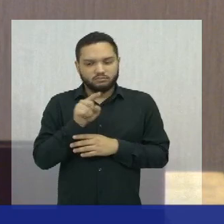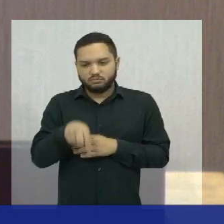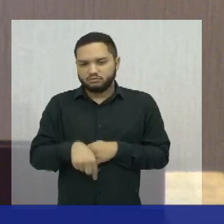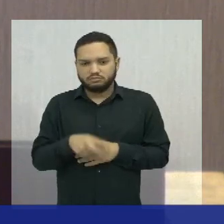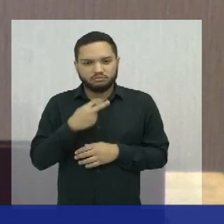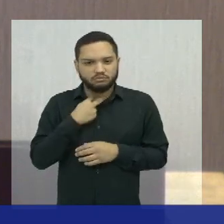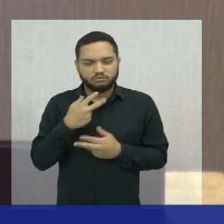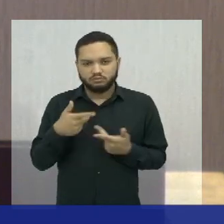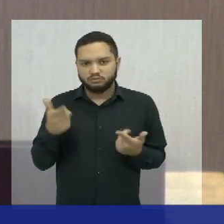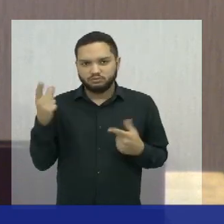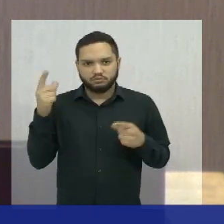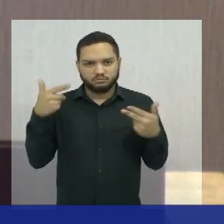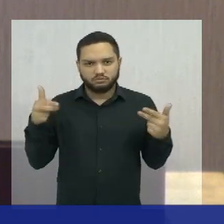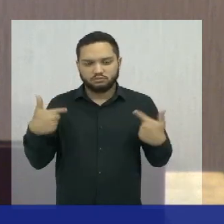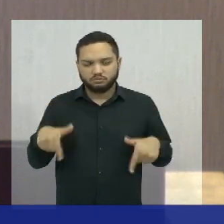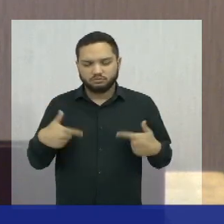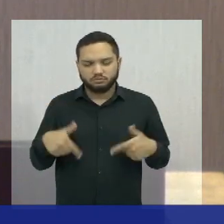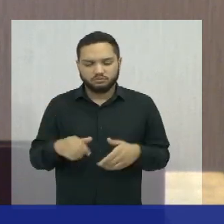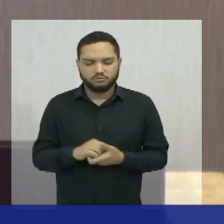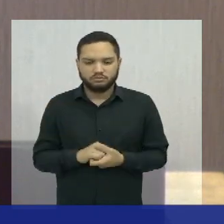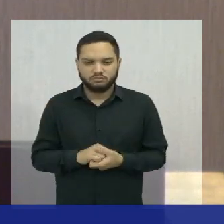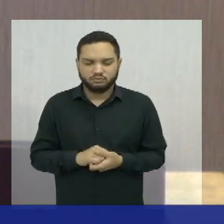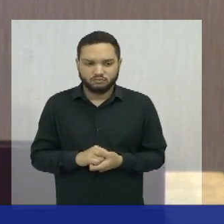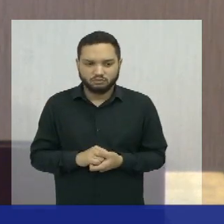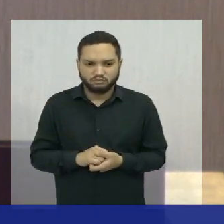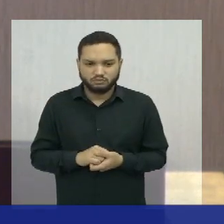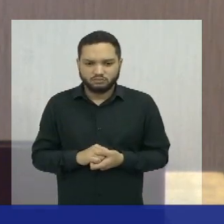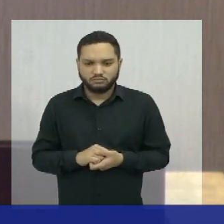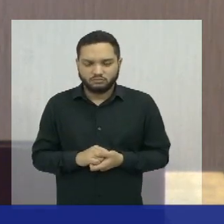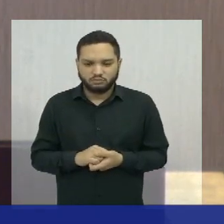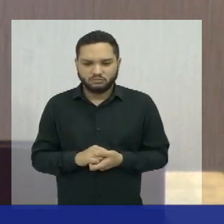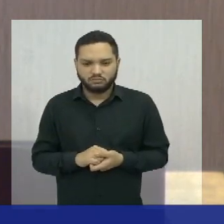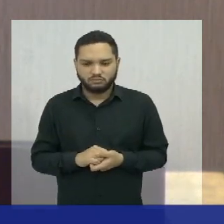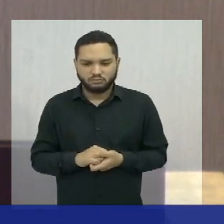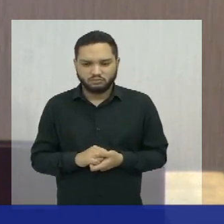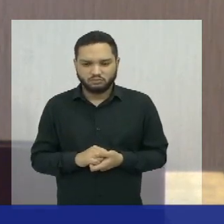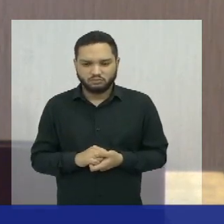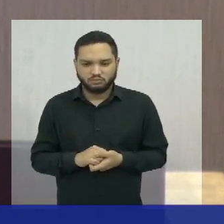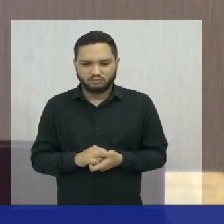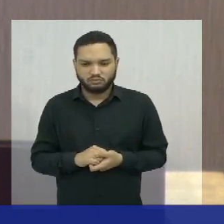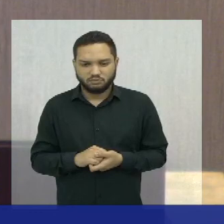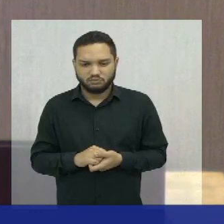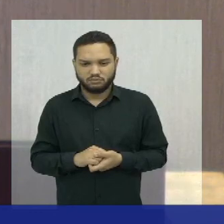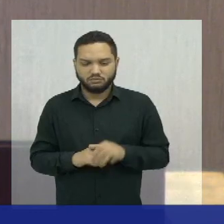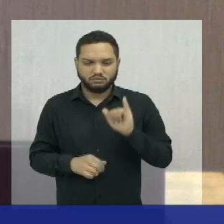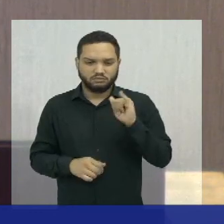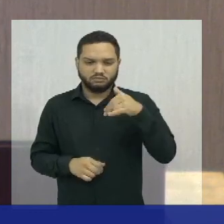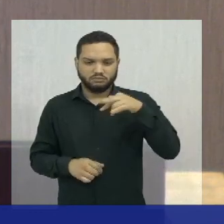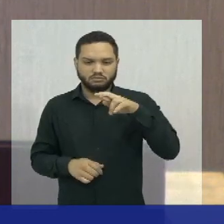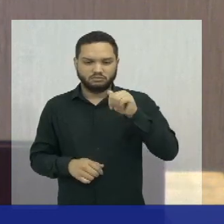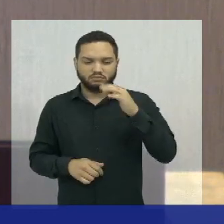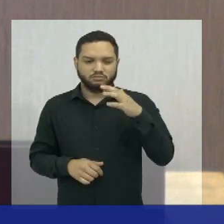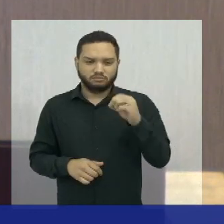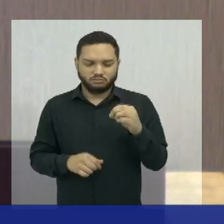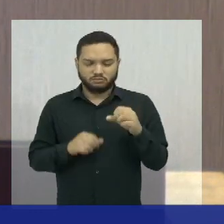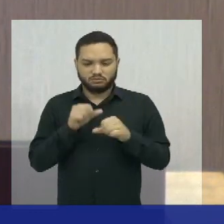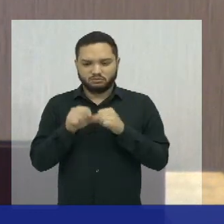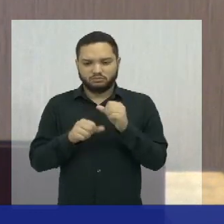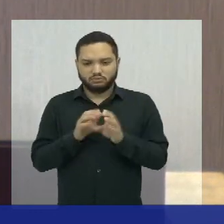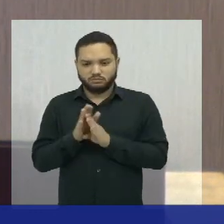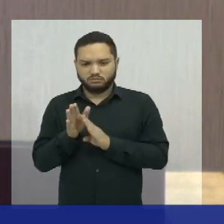momento. Por que não trocar infração em orientação? Nós vimos